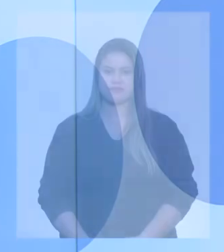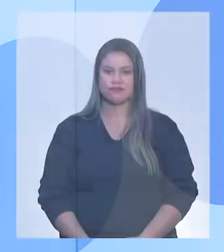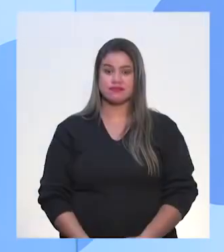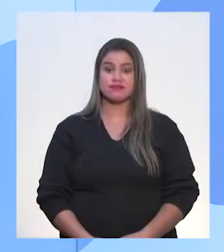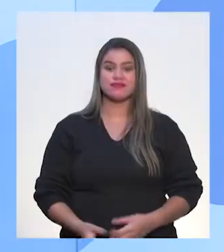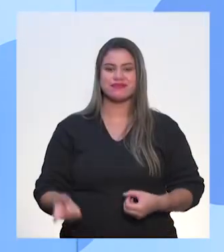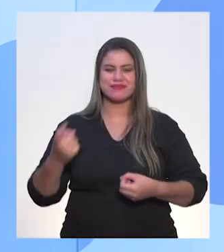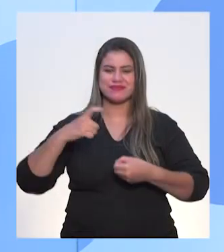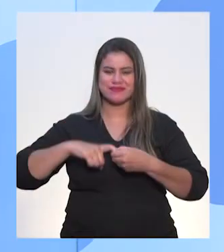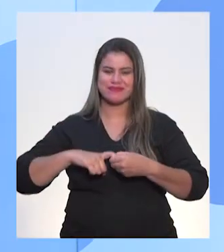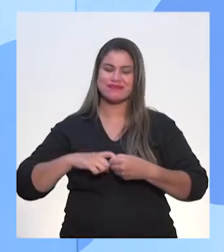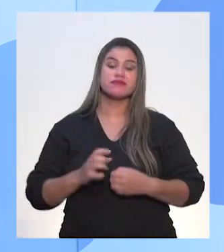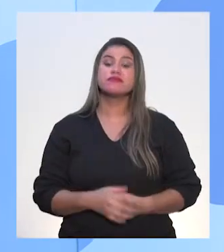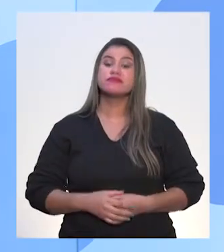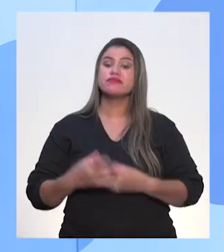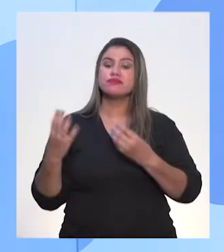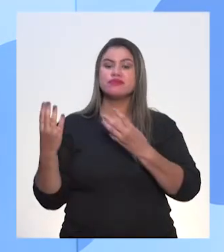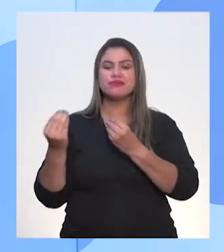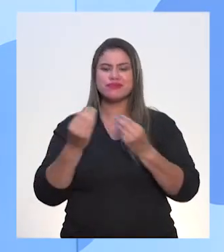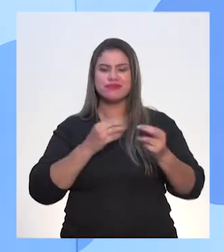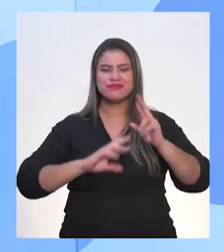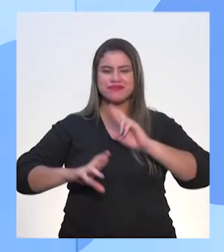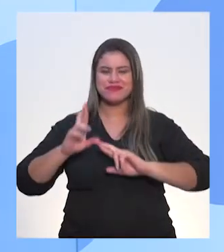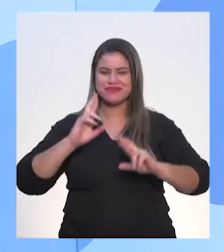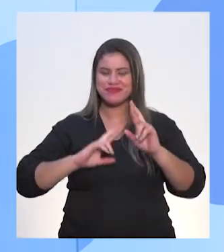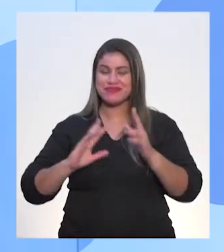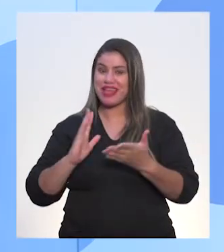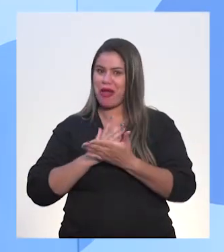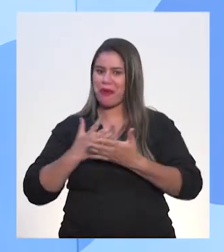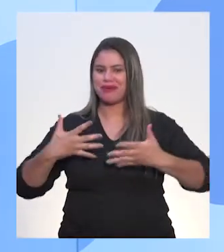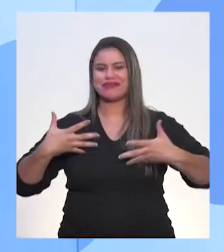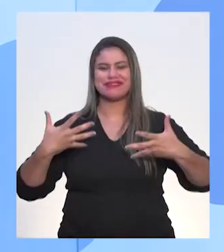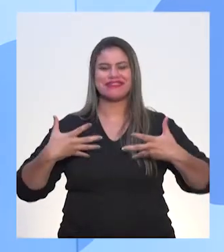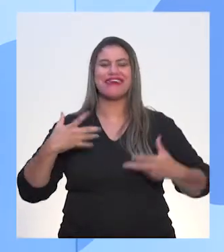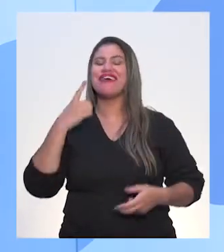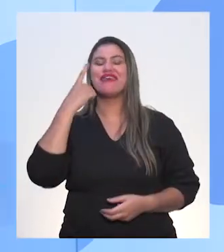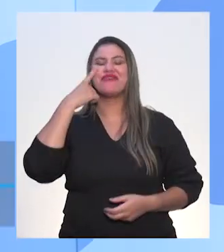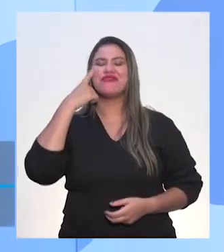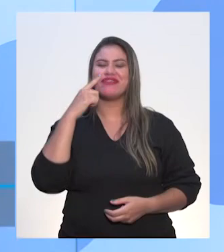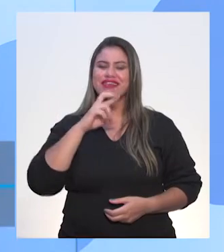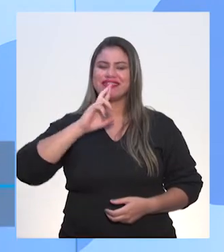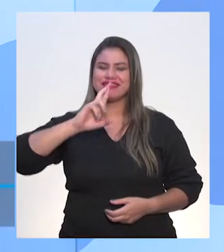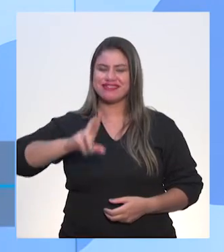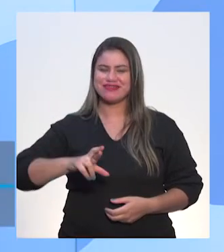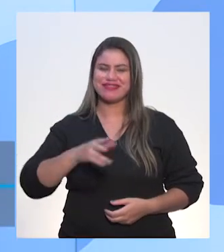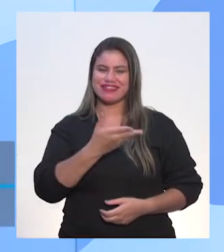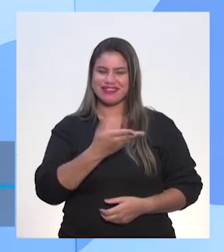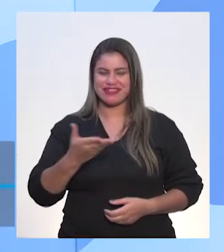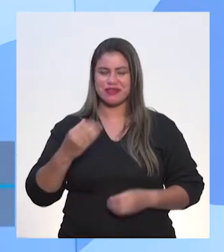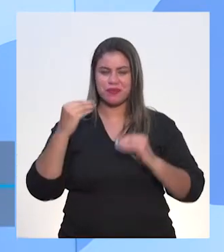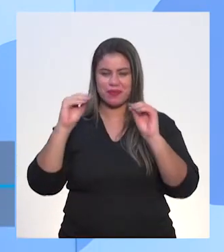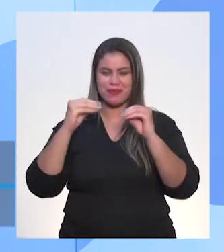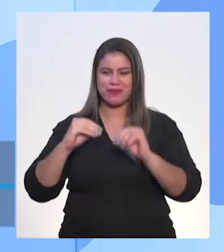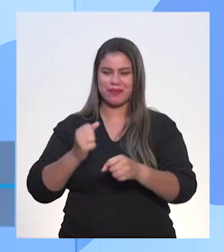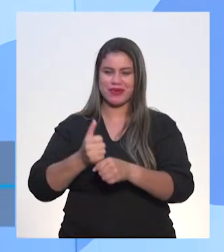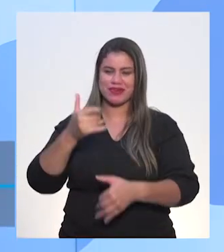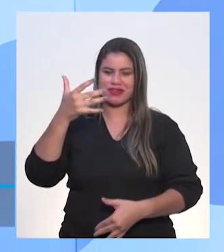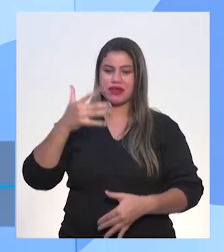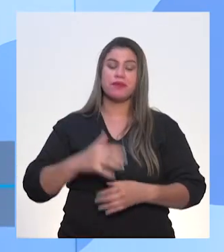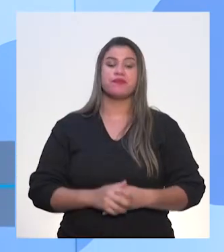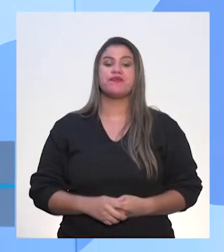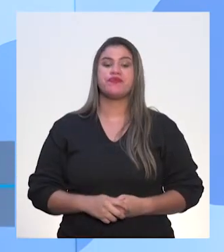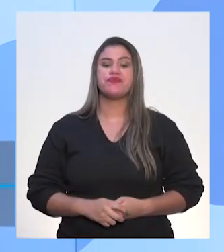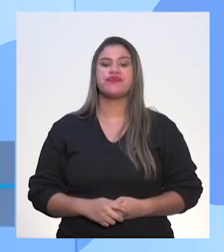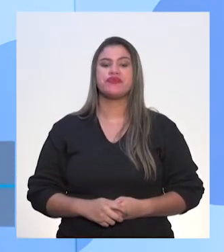e voltamos muitas interações algumas até divertidas vamos ver aquelas respostas que os estudantes colocaram no nosso